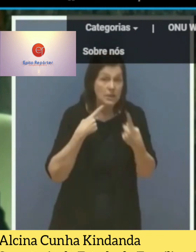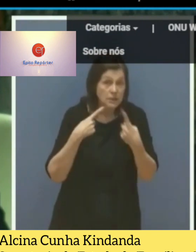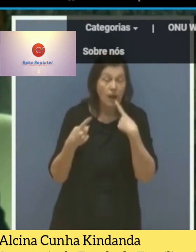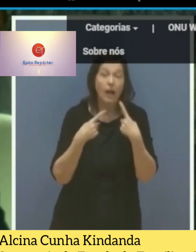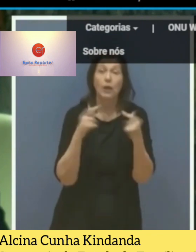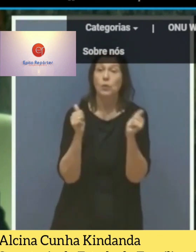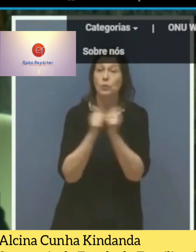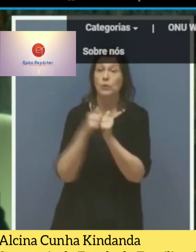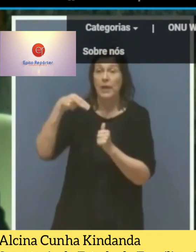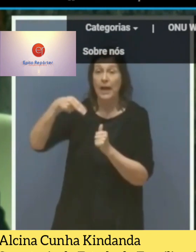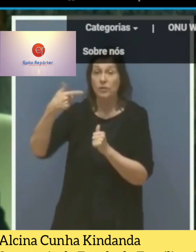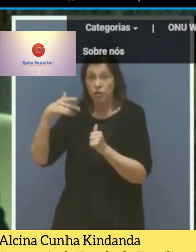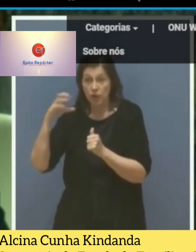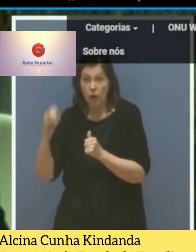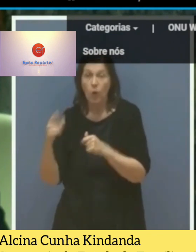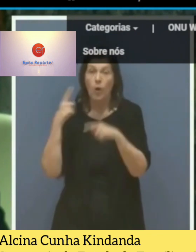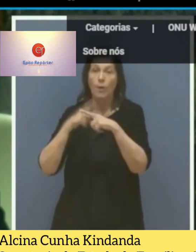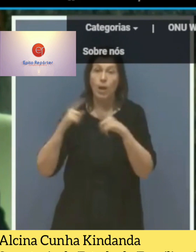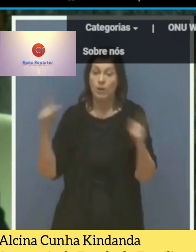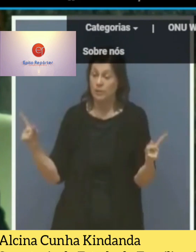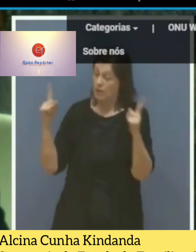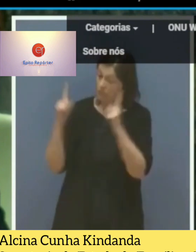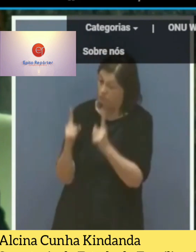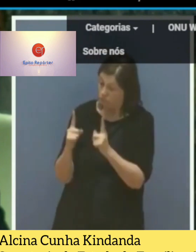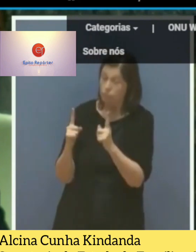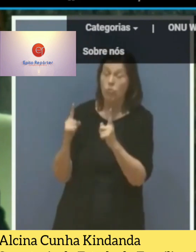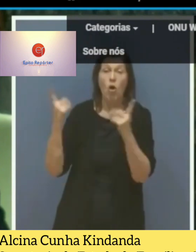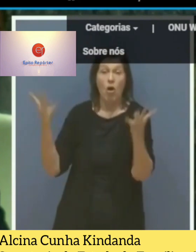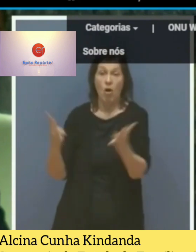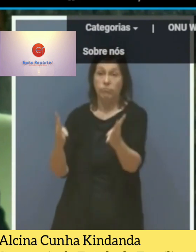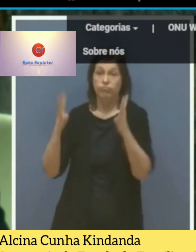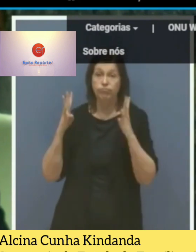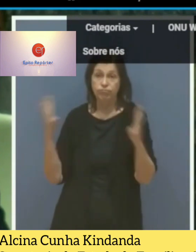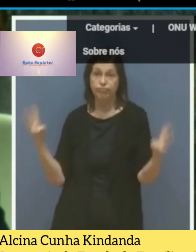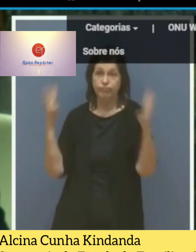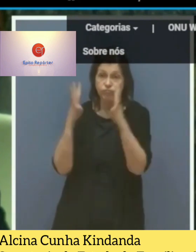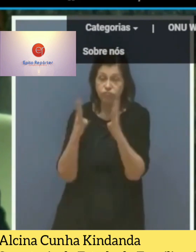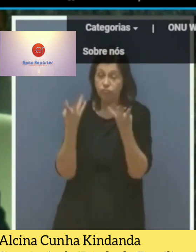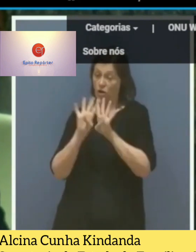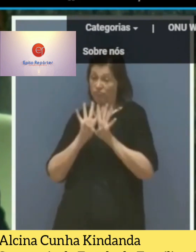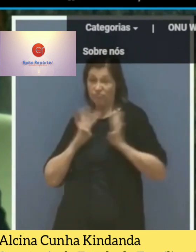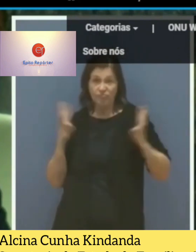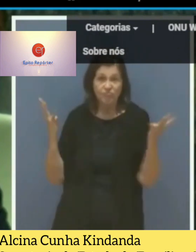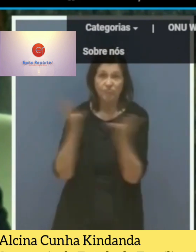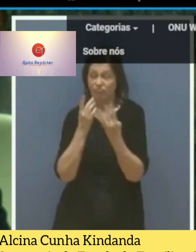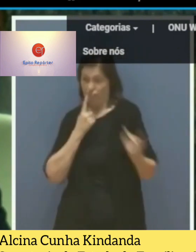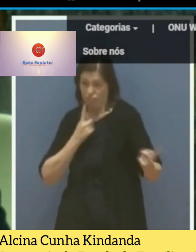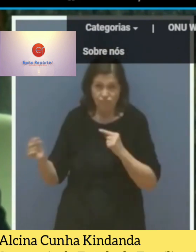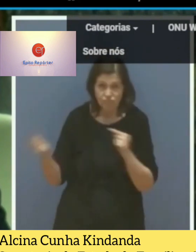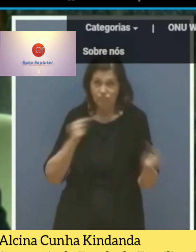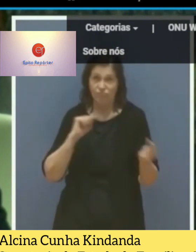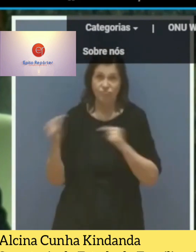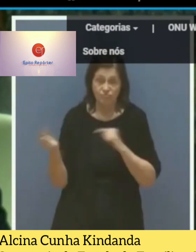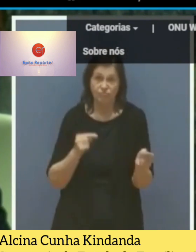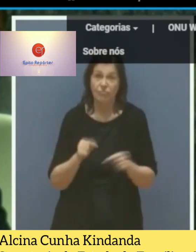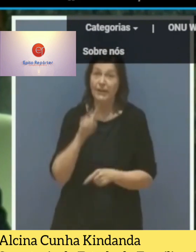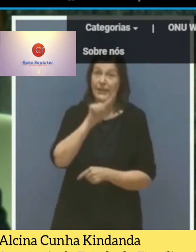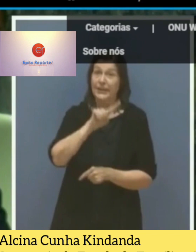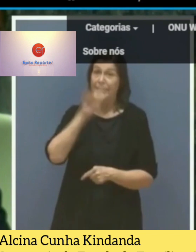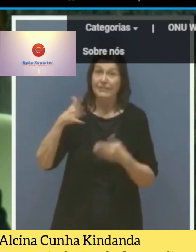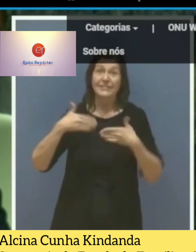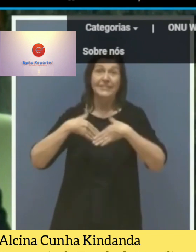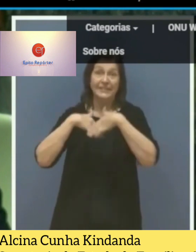bilaterais muito laterais e mesa redondas a título de exemplo nos últimos 15 dias foram realizados dois encontros